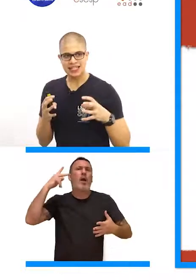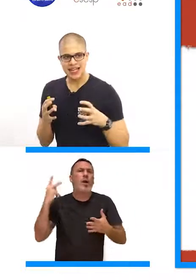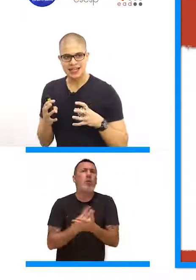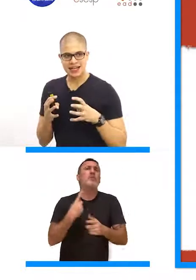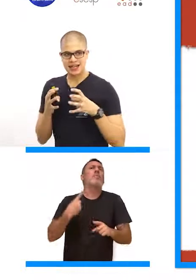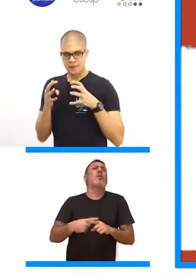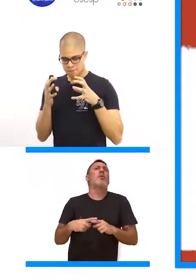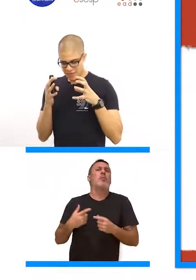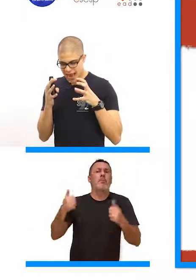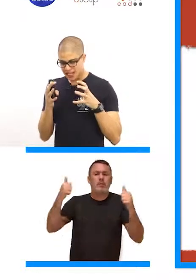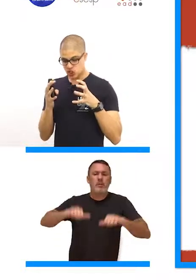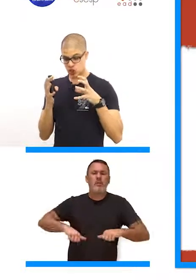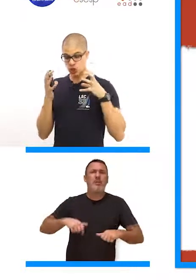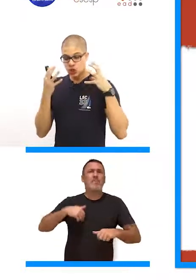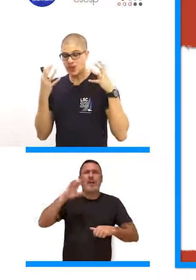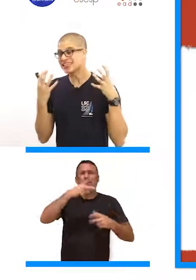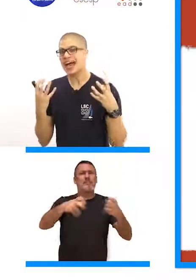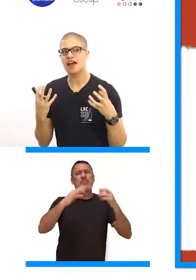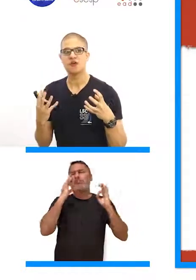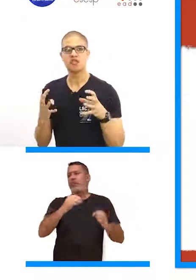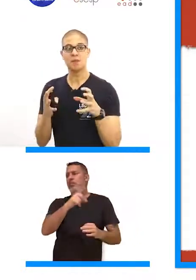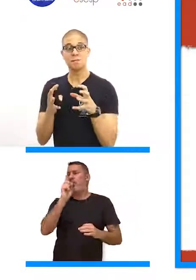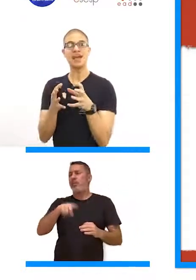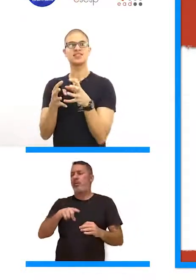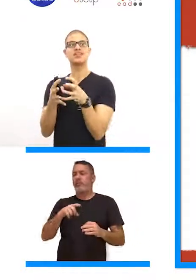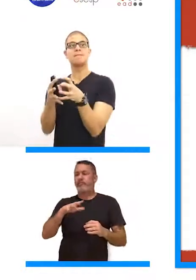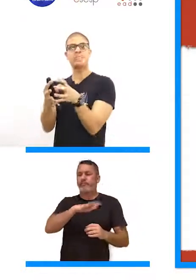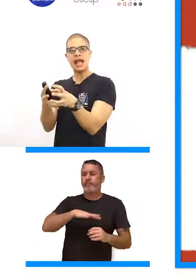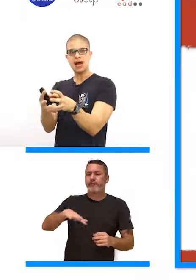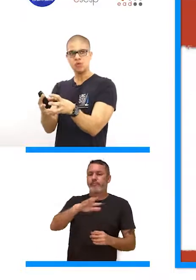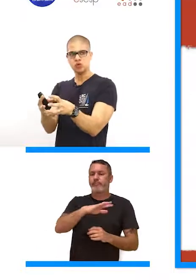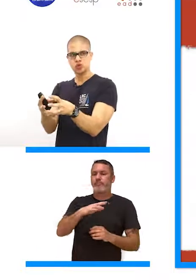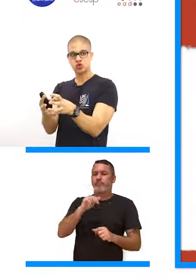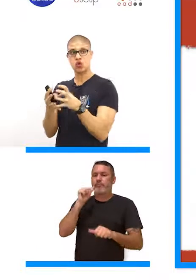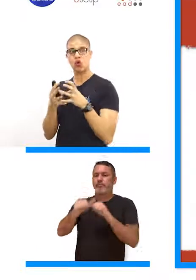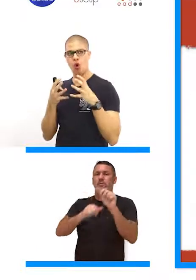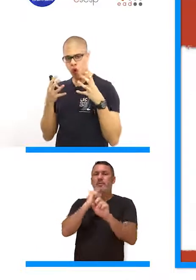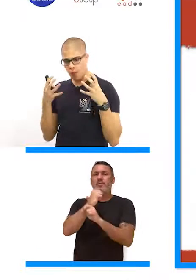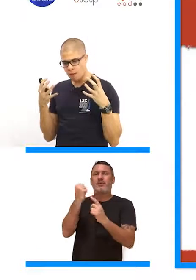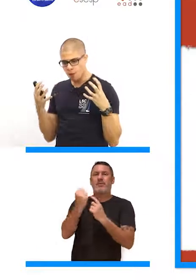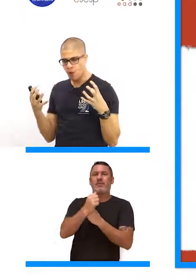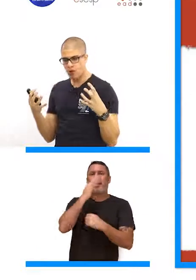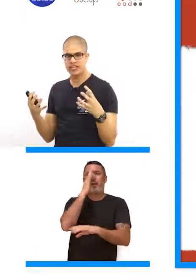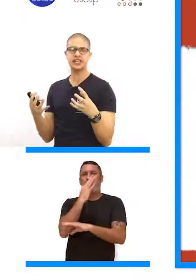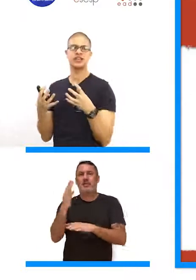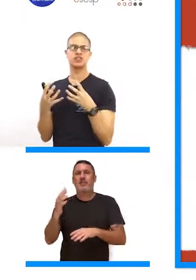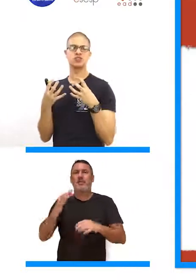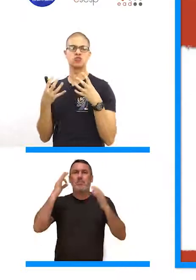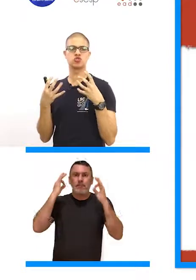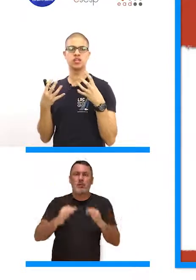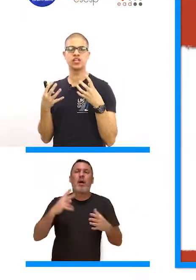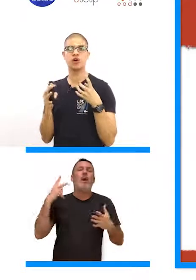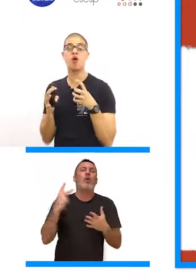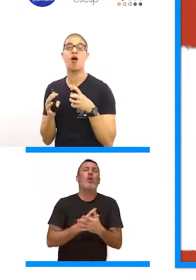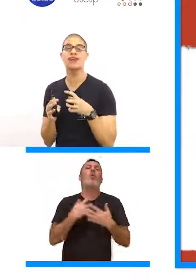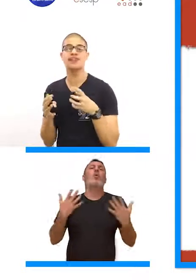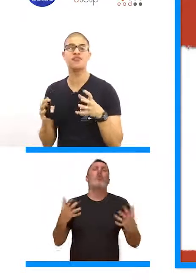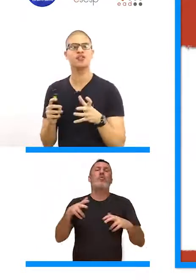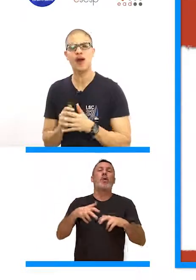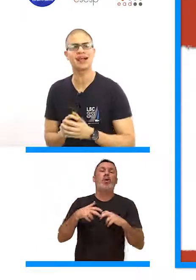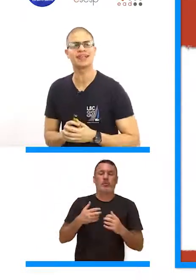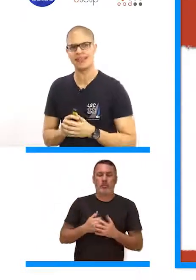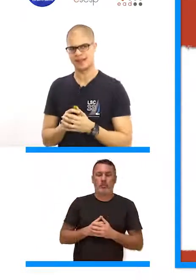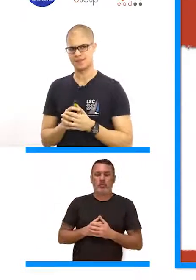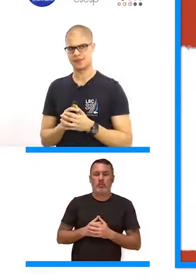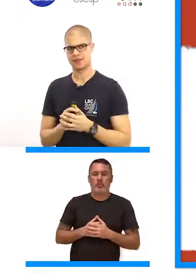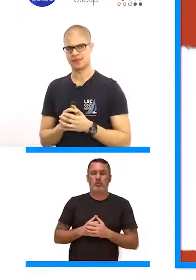a maneira mais notável de percebermos como que ele se consolida ocorre